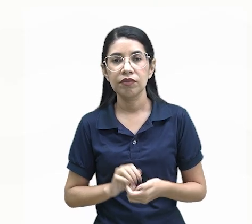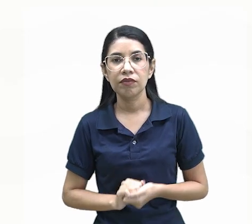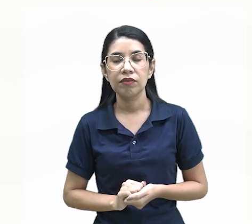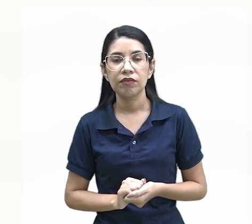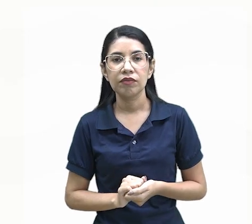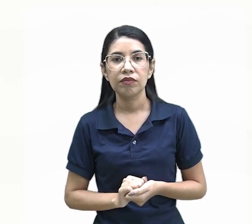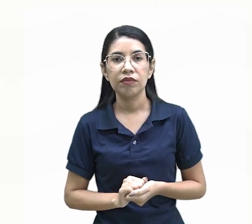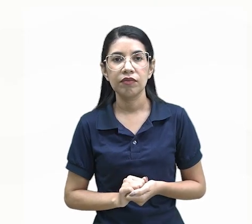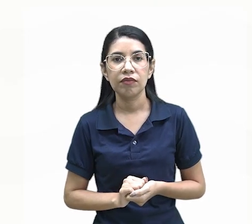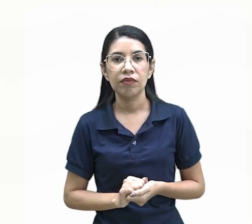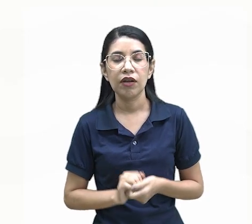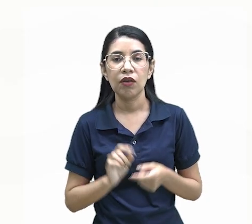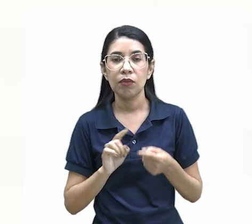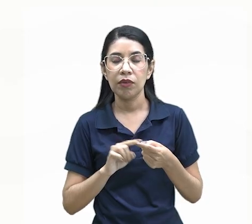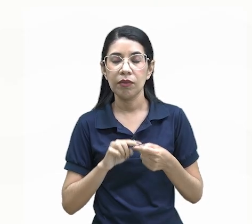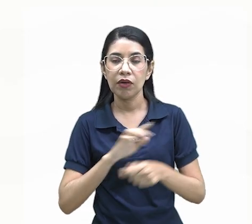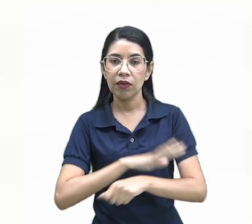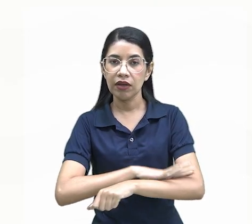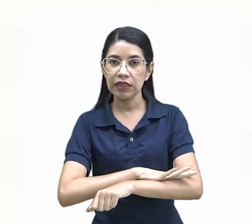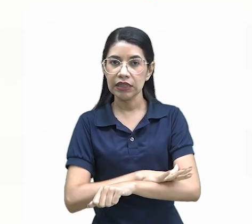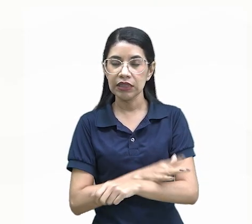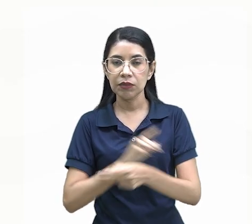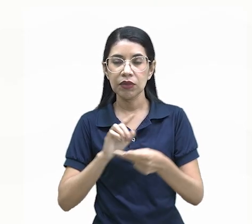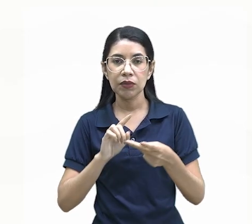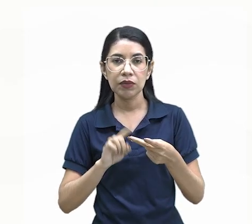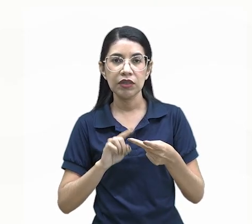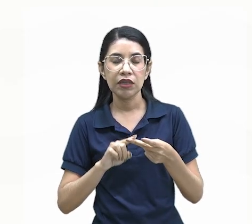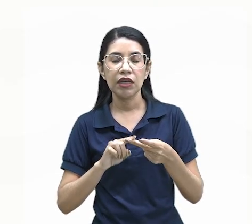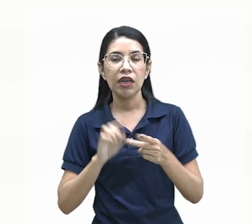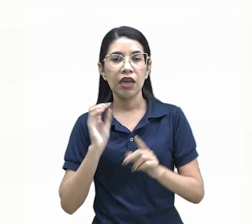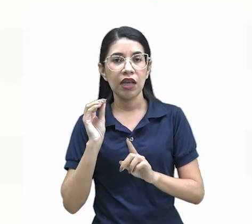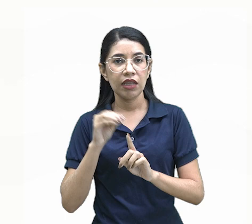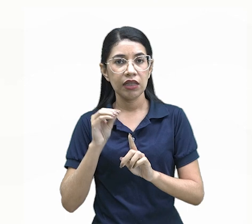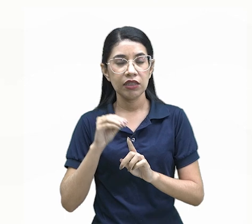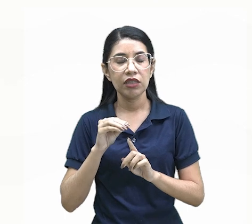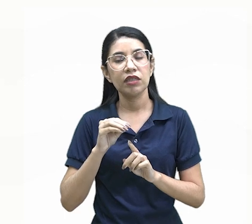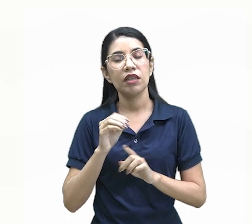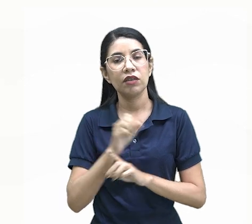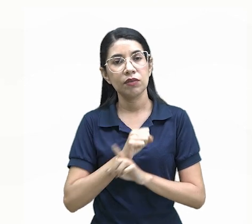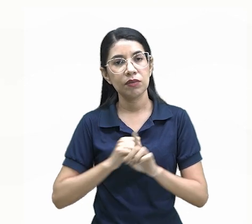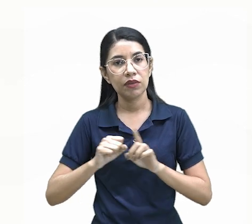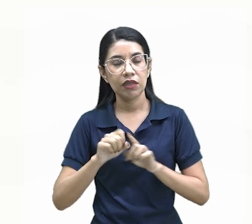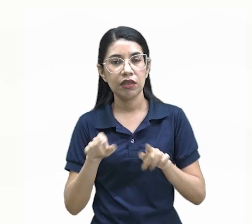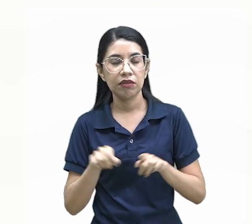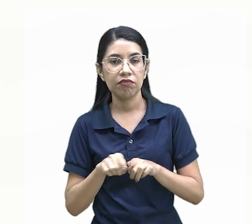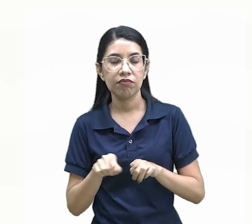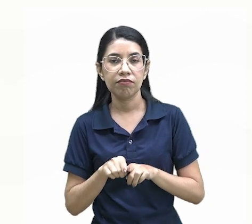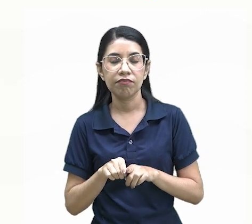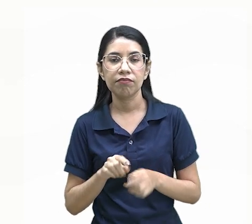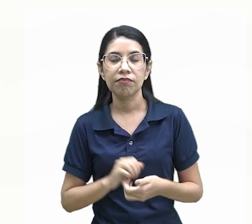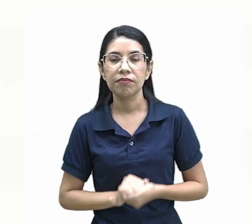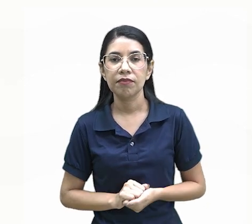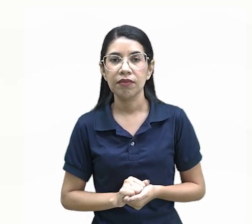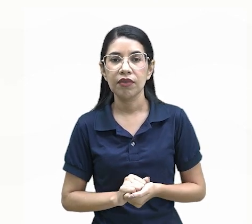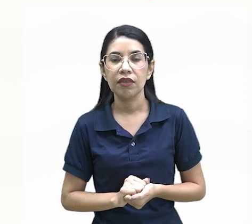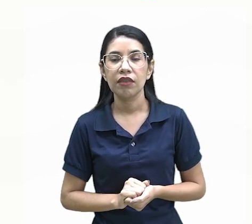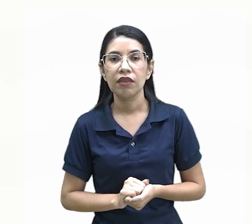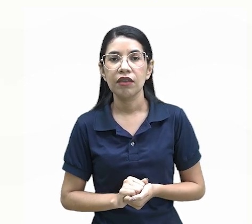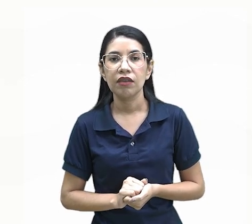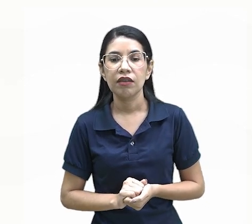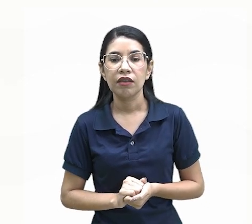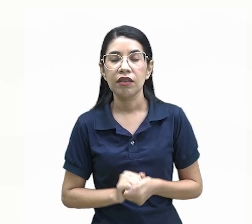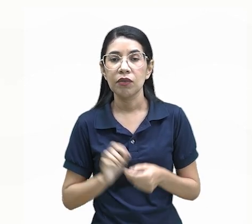2 argumentos, né? O racismo estrutural e a negligência da sociedade, né? Então, o racismo estrutural e